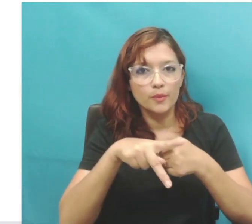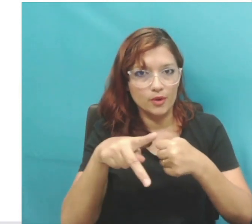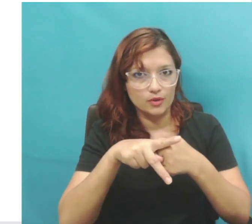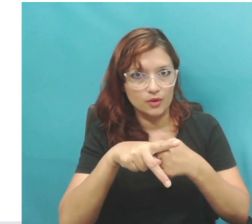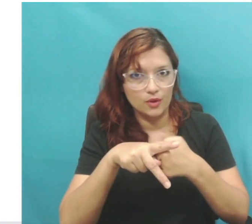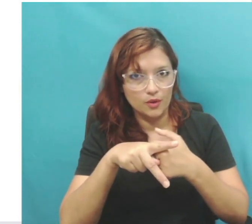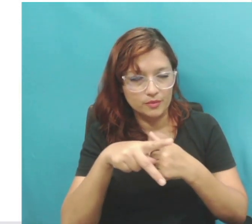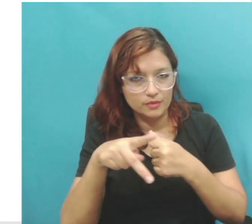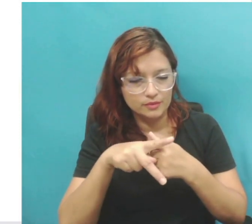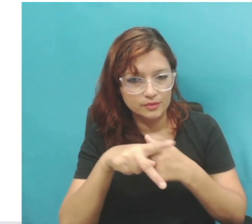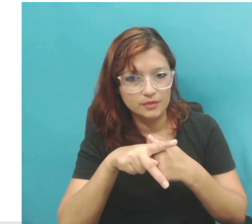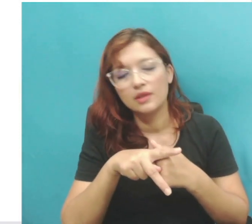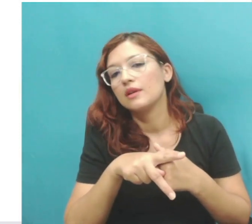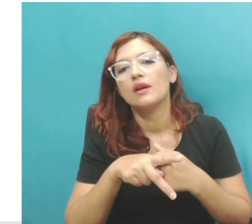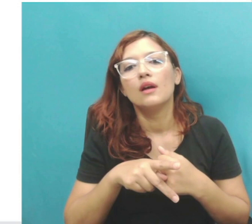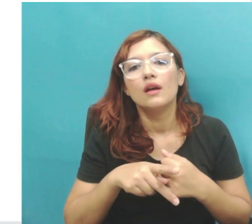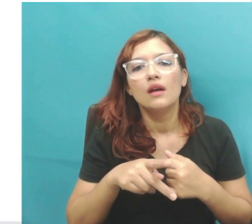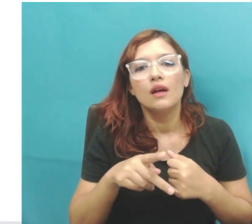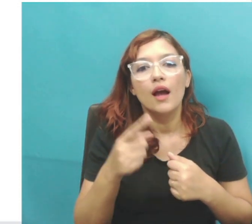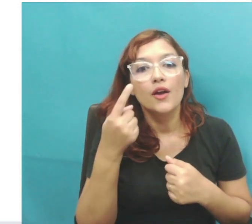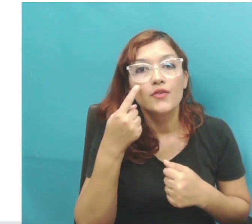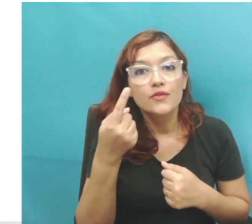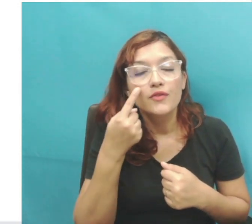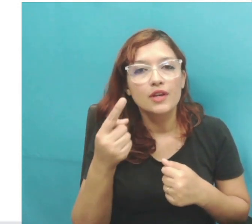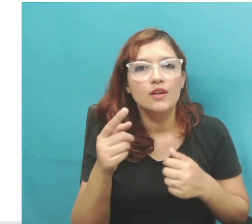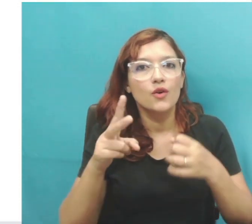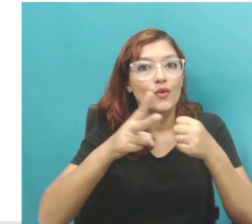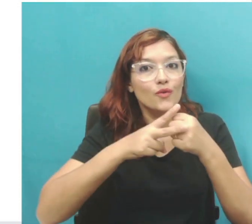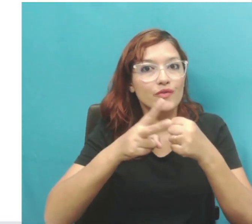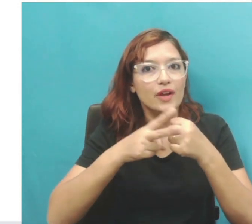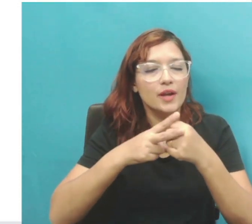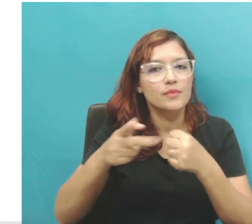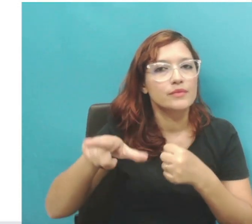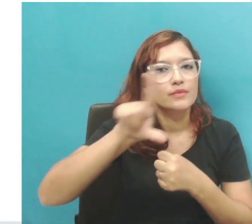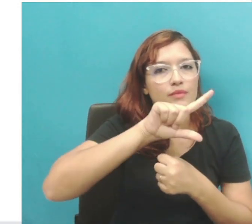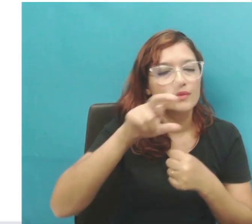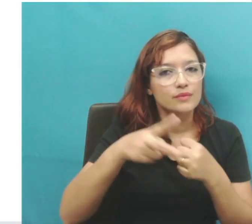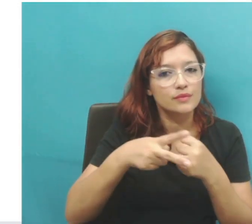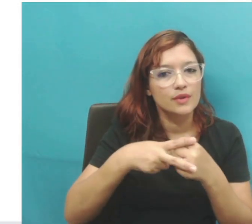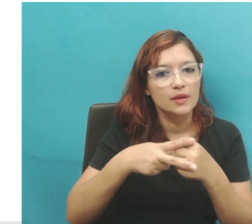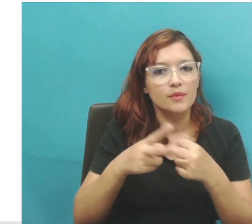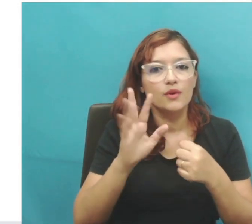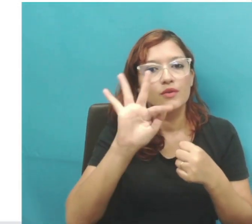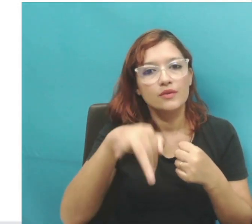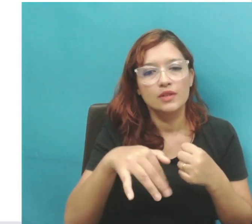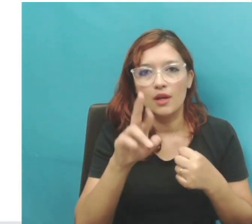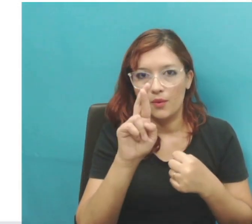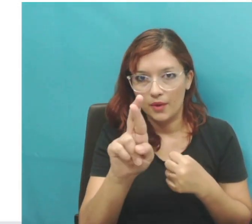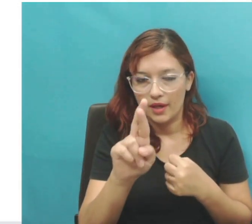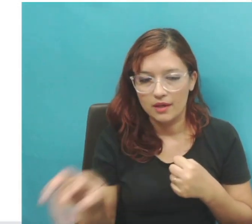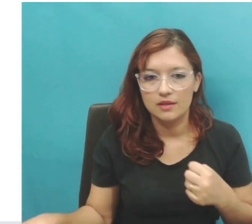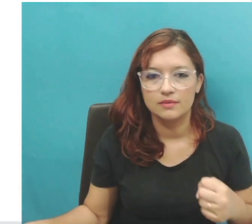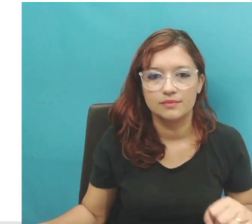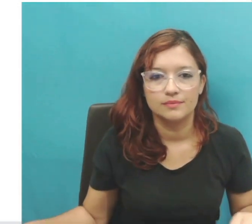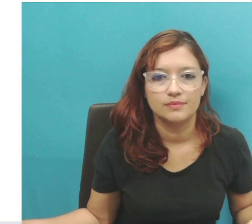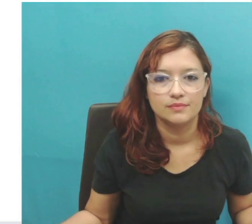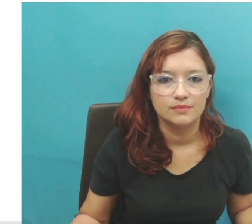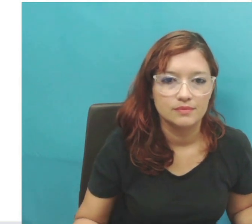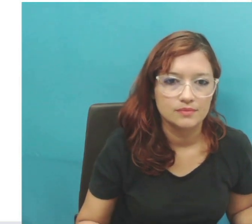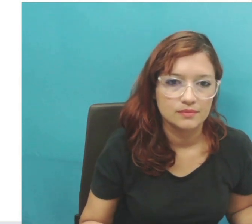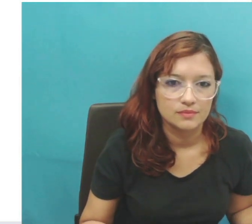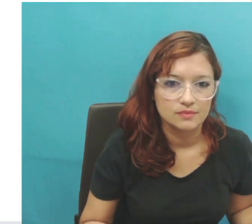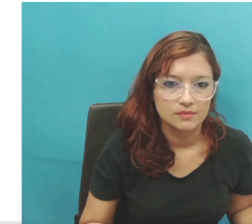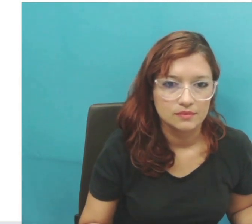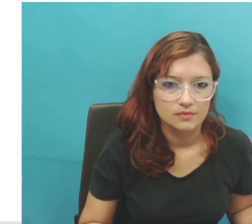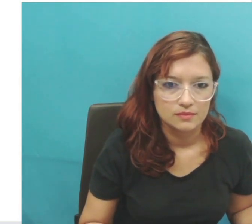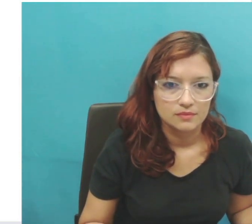E eu quero substituir pelo pronome oblíquo. Como o verbo anterior termina com